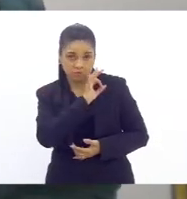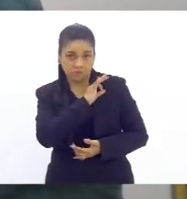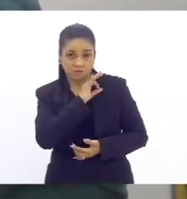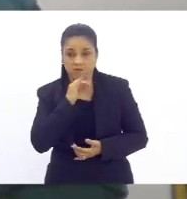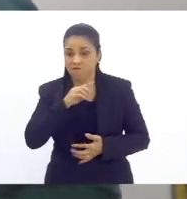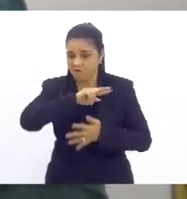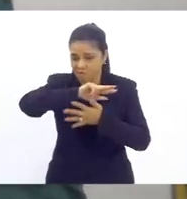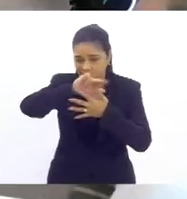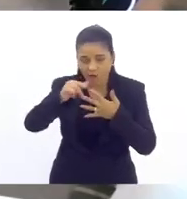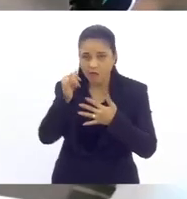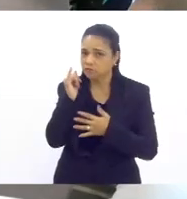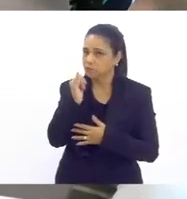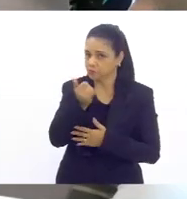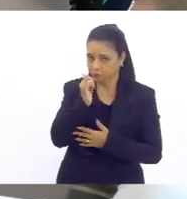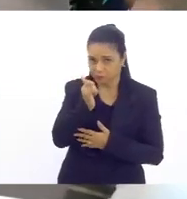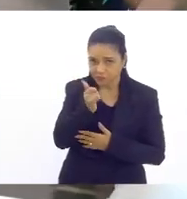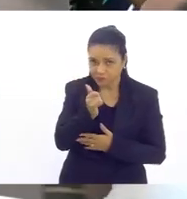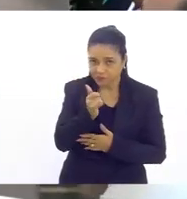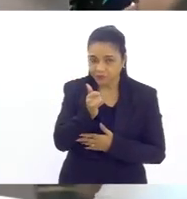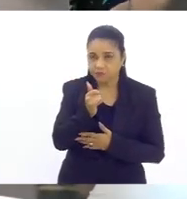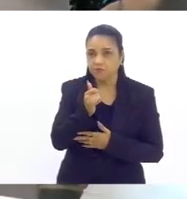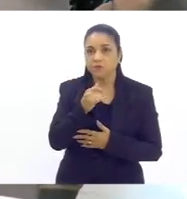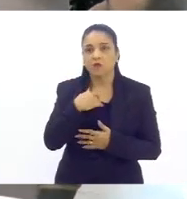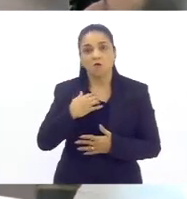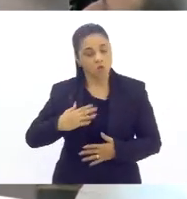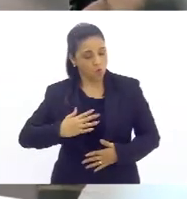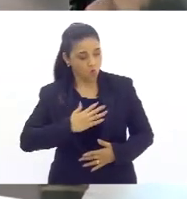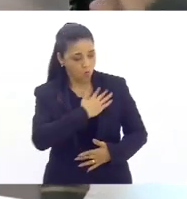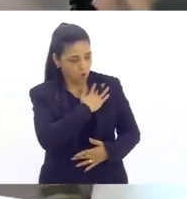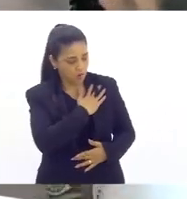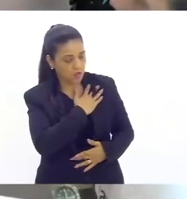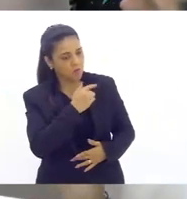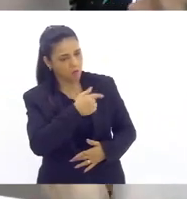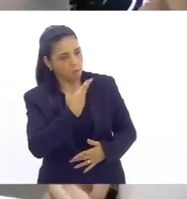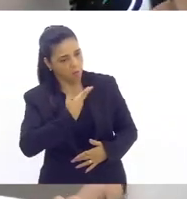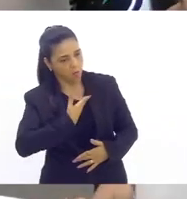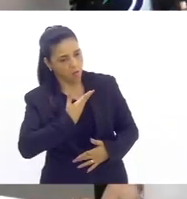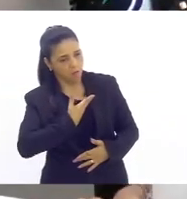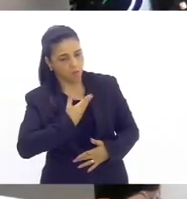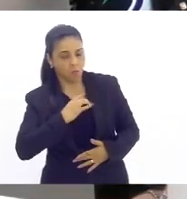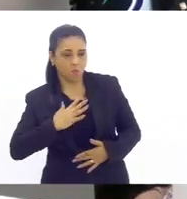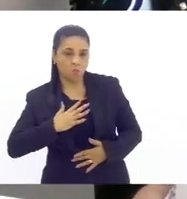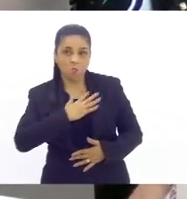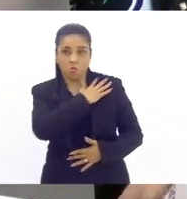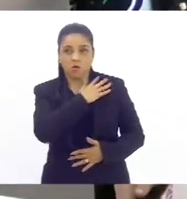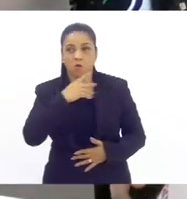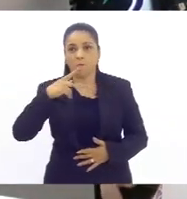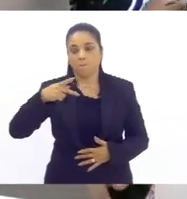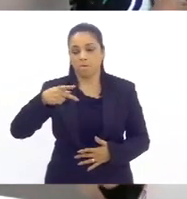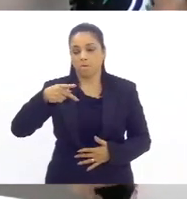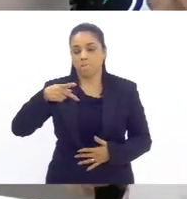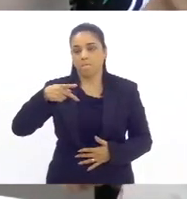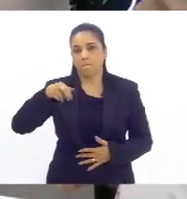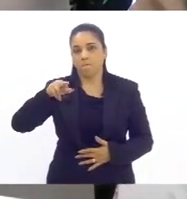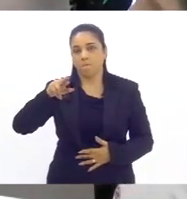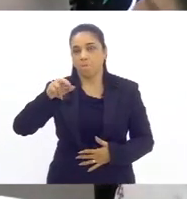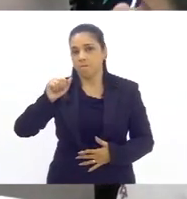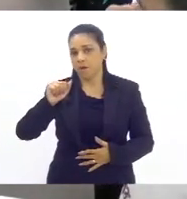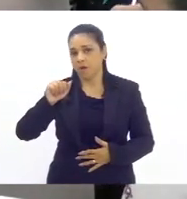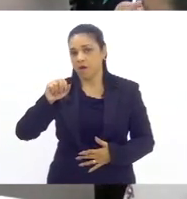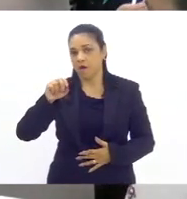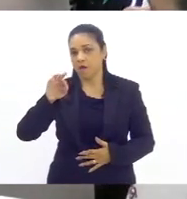Coronel que eu eu tenho um grande companheiro meu que é o Coronel padroni não sei se vossa excelência